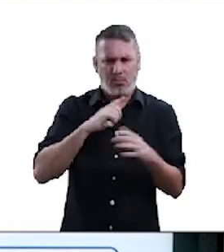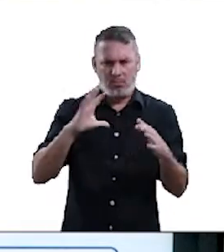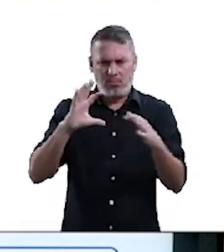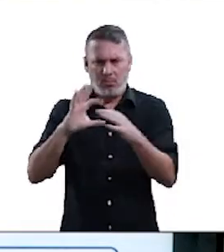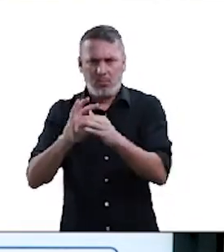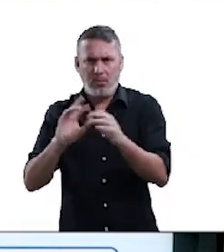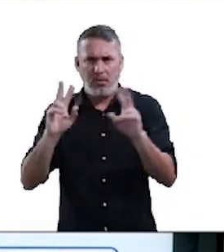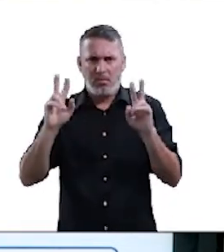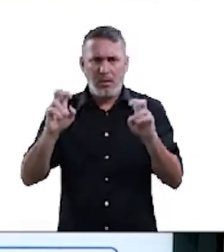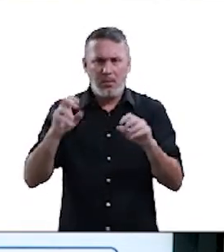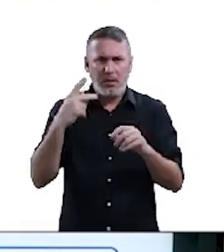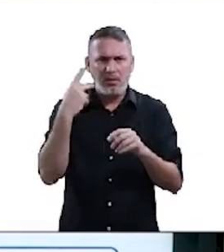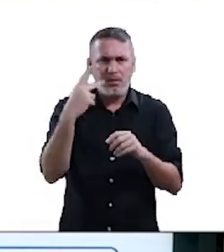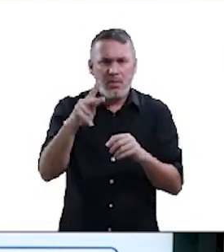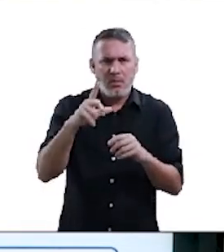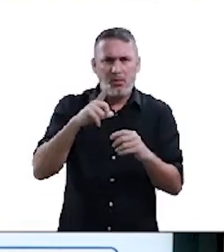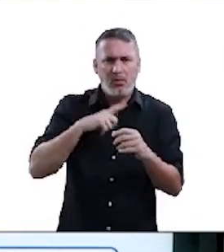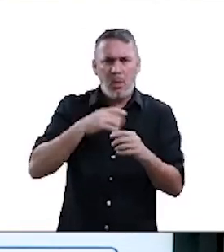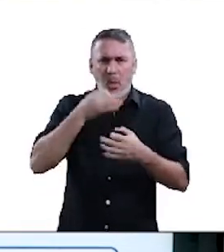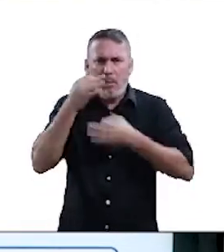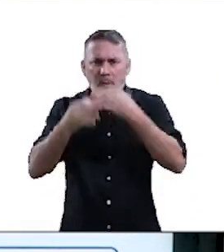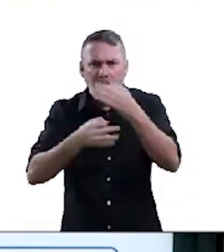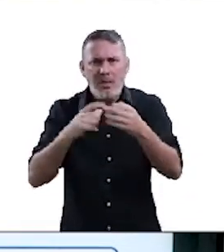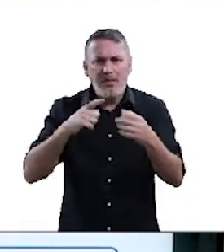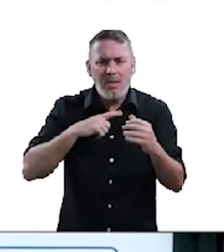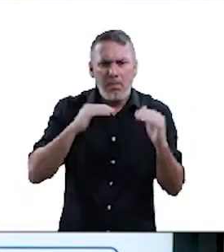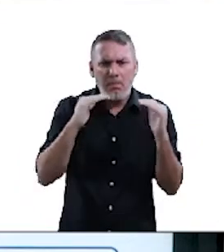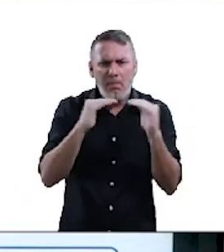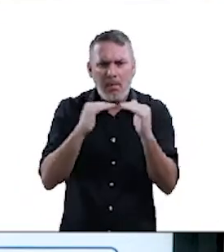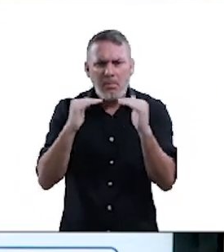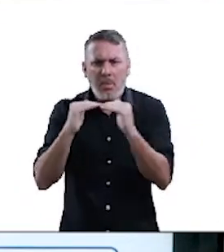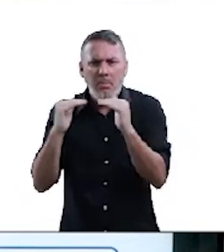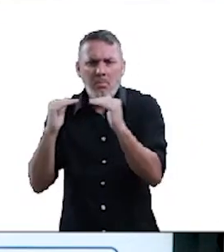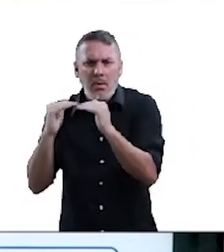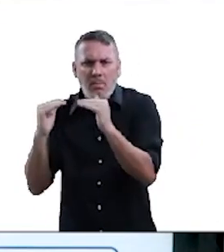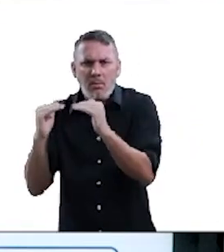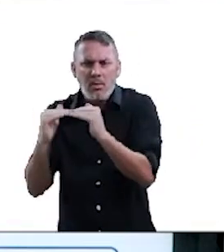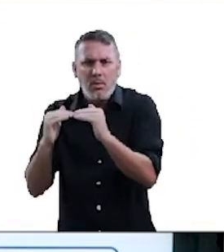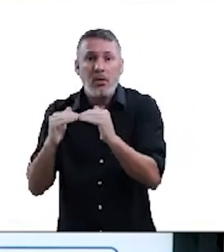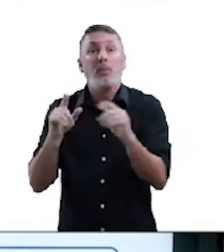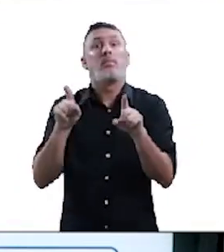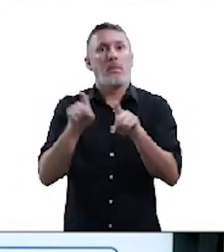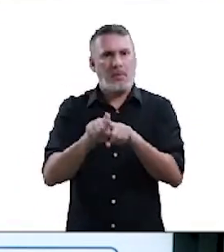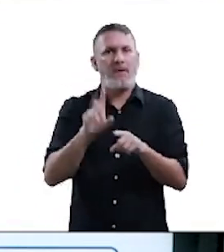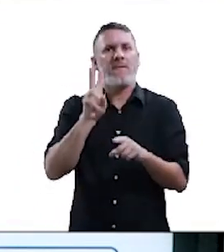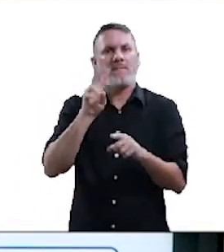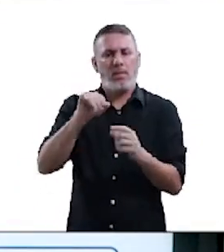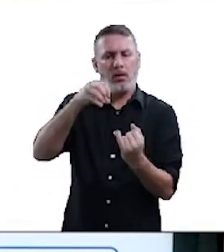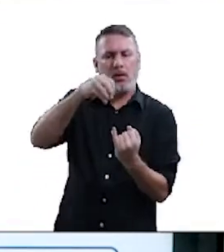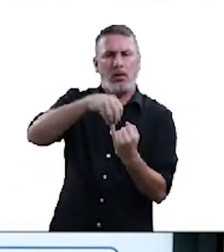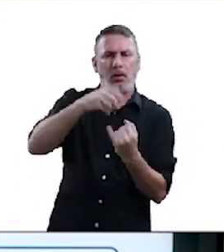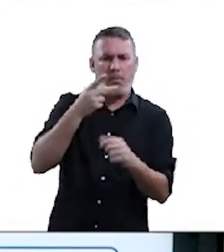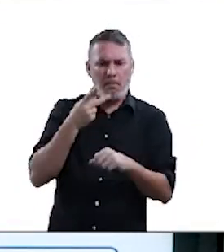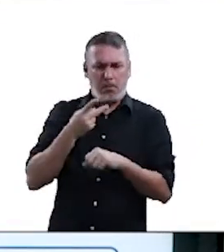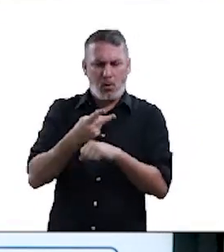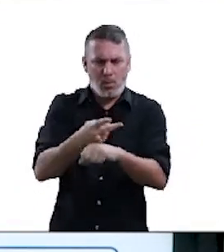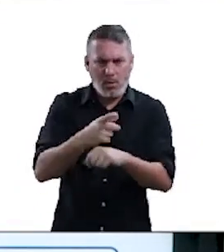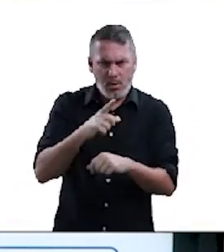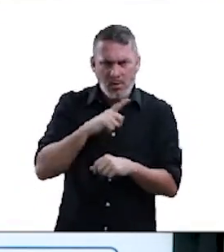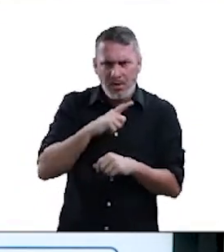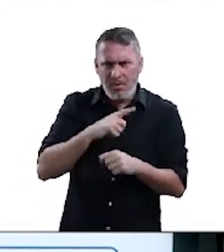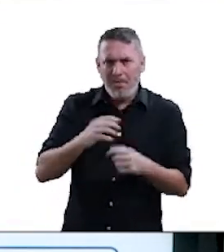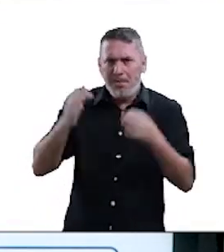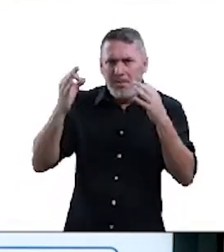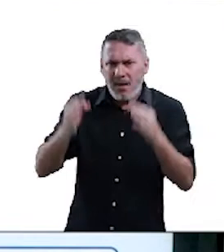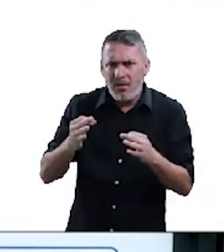ao tema, pertinente às suas argumentações. Ela vai olhar se é legitimado. O que é legitimado? Se